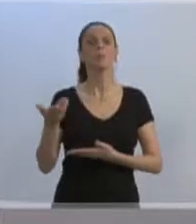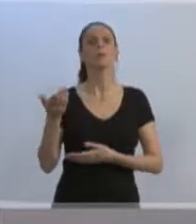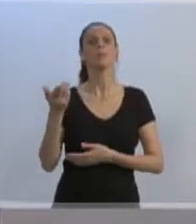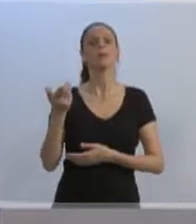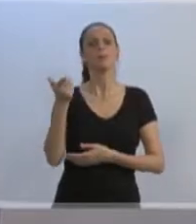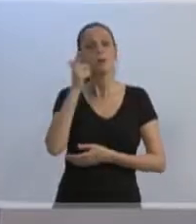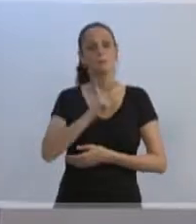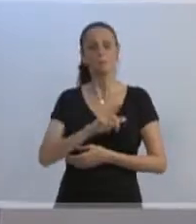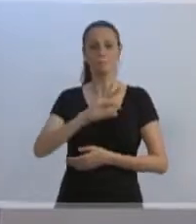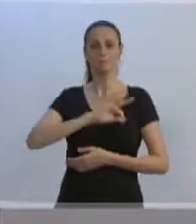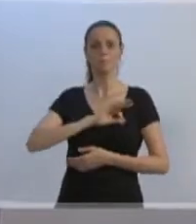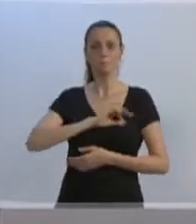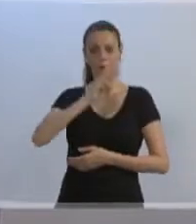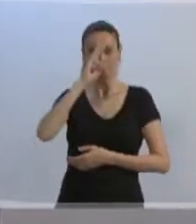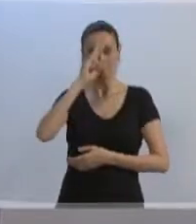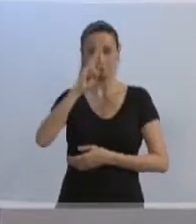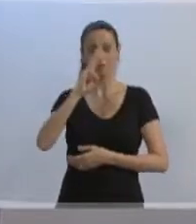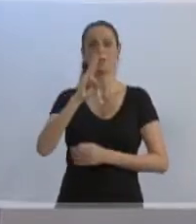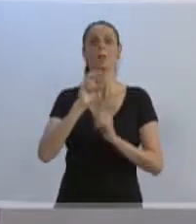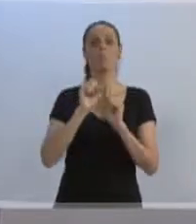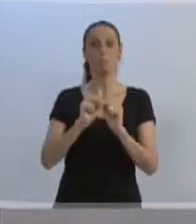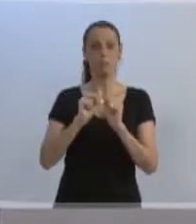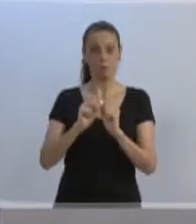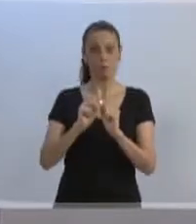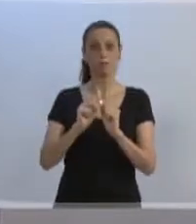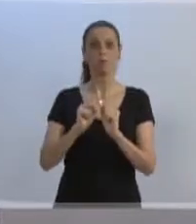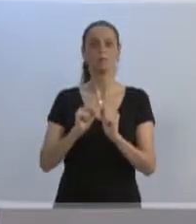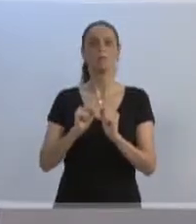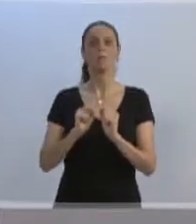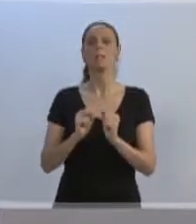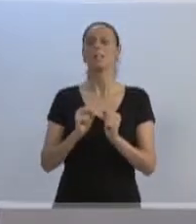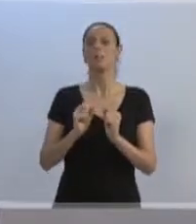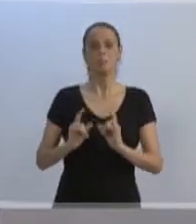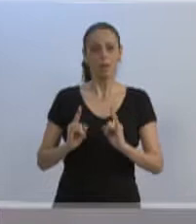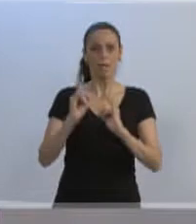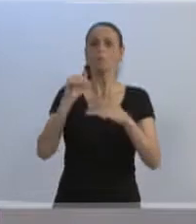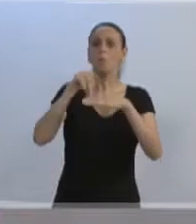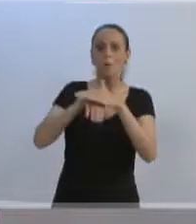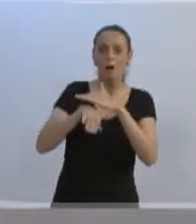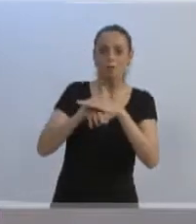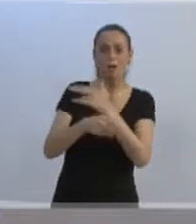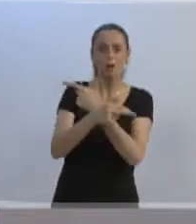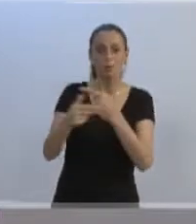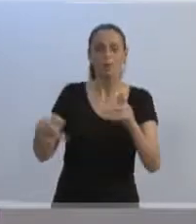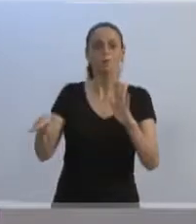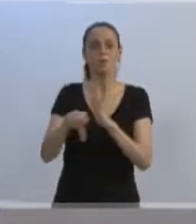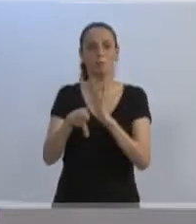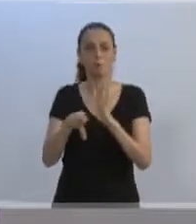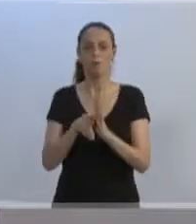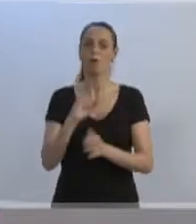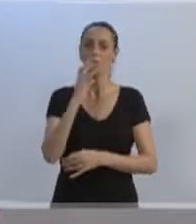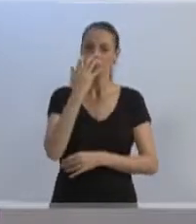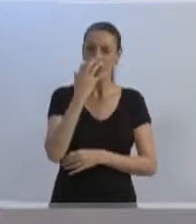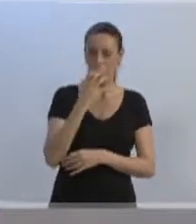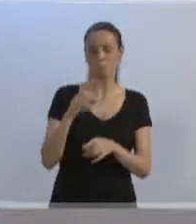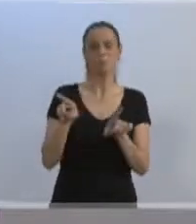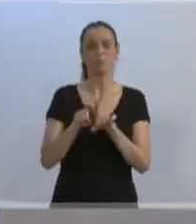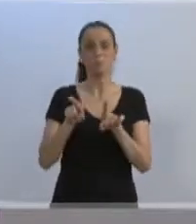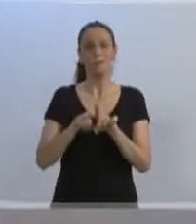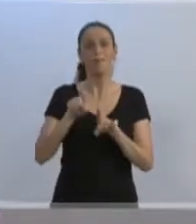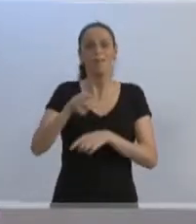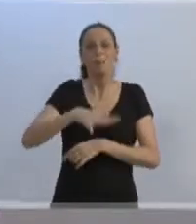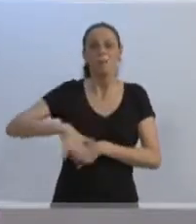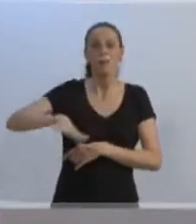batalhão da polícia militar possa ser colocar os seus equipamentos do pt/ro khan e o canil uma região que precisa muito vereador